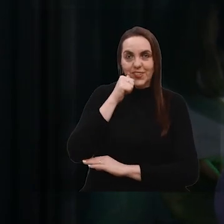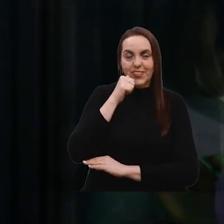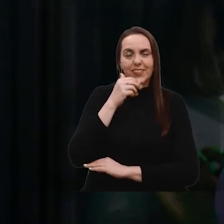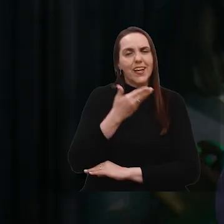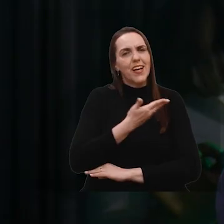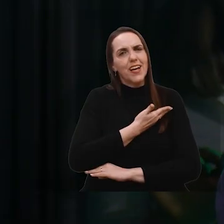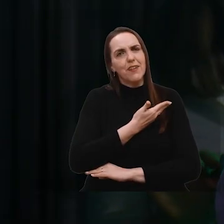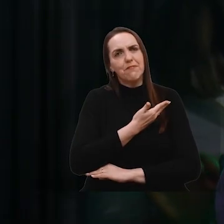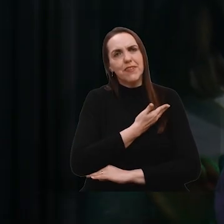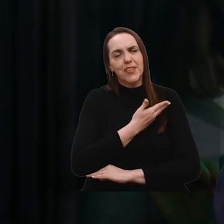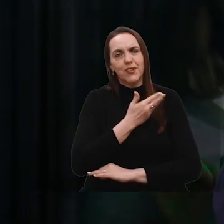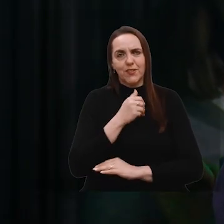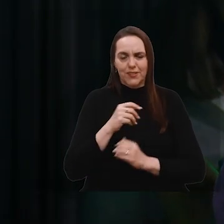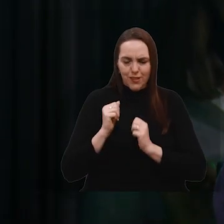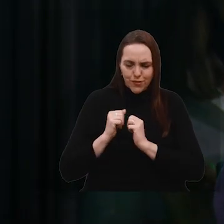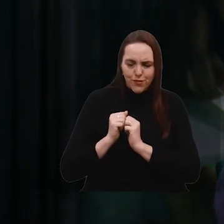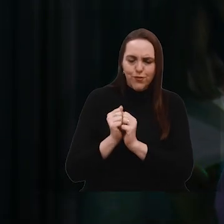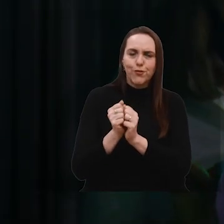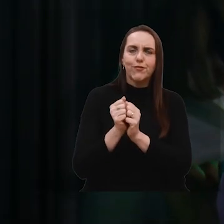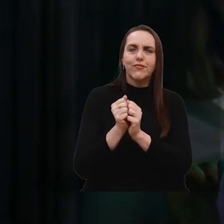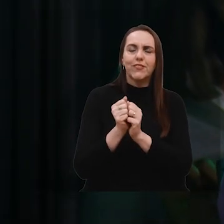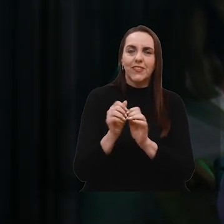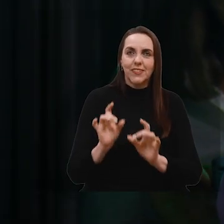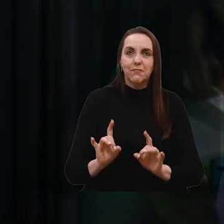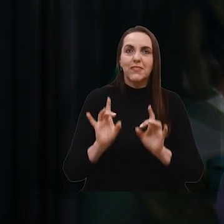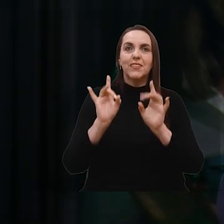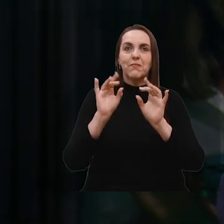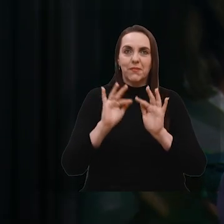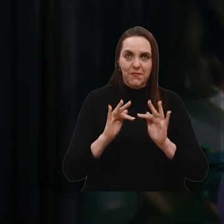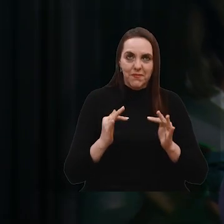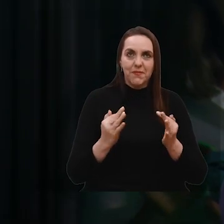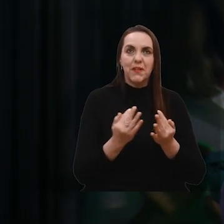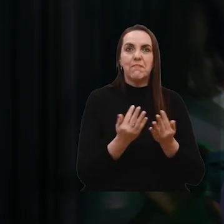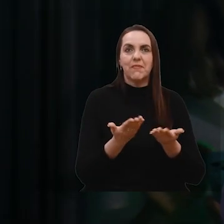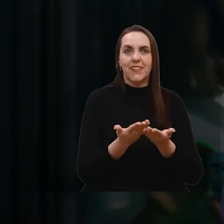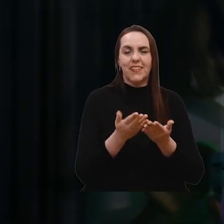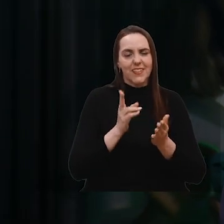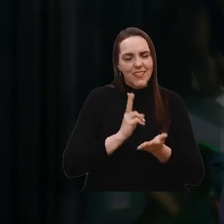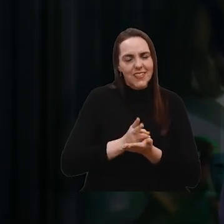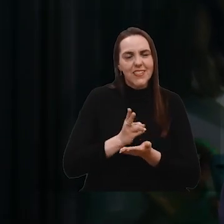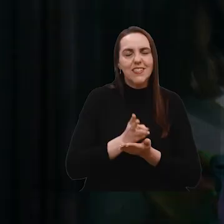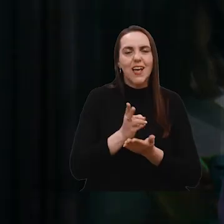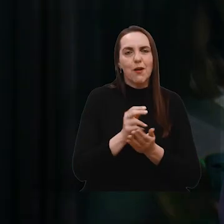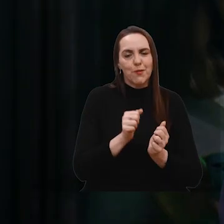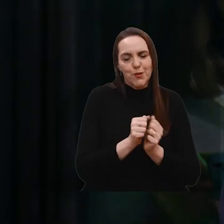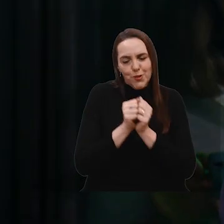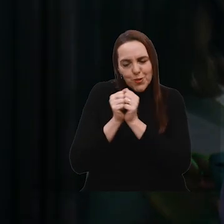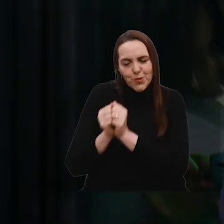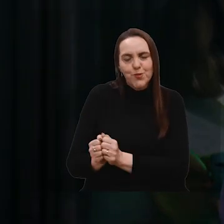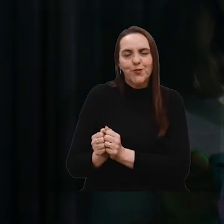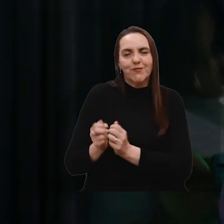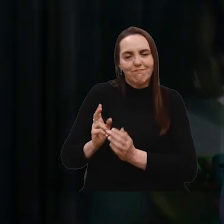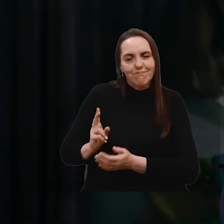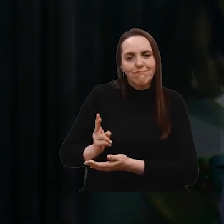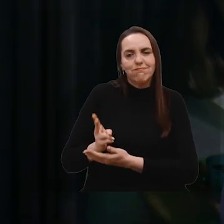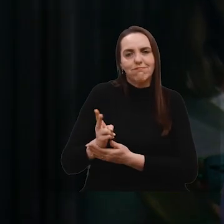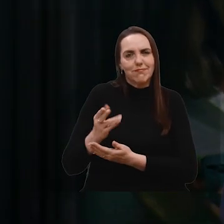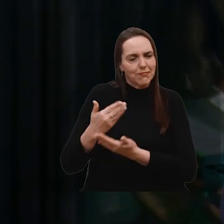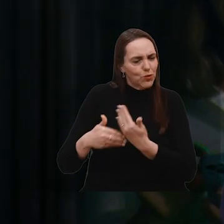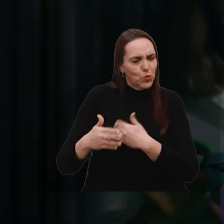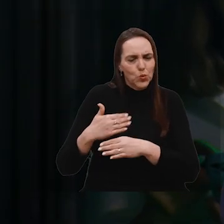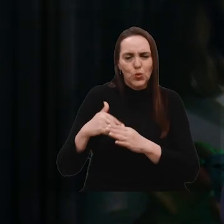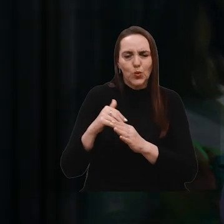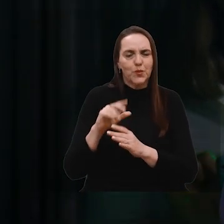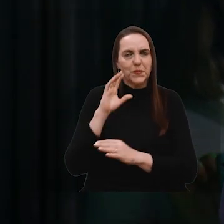demais vereadores e amigos que caminharam comigo, e especialmente a minha família, que sempre esteve ao